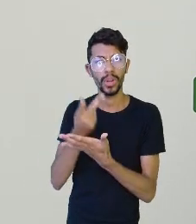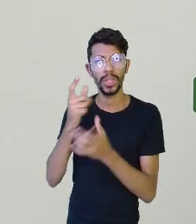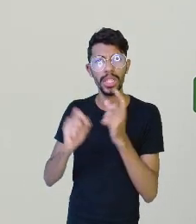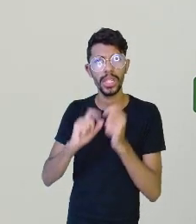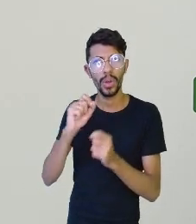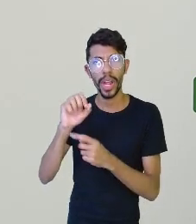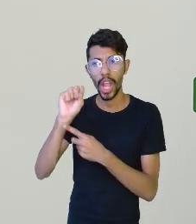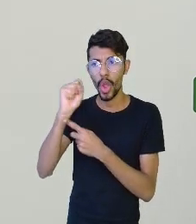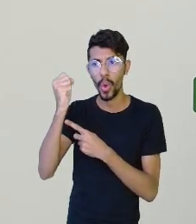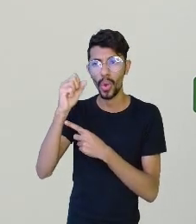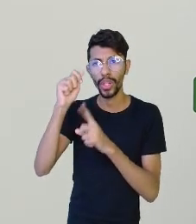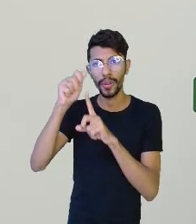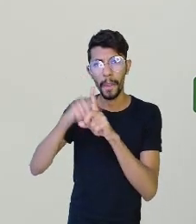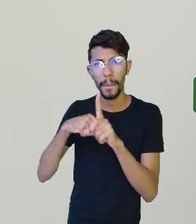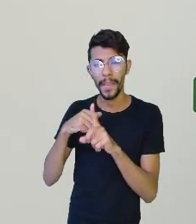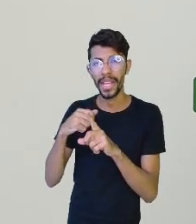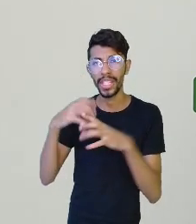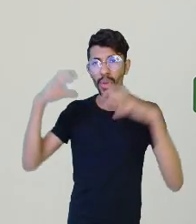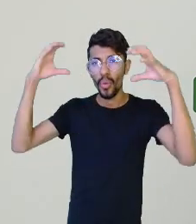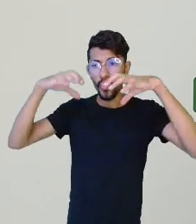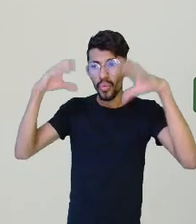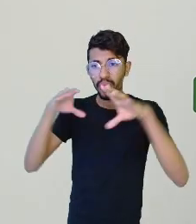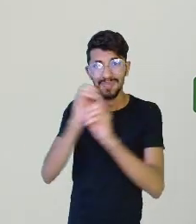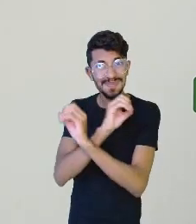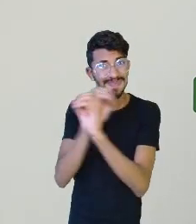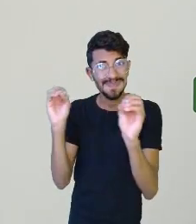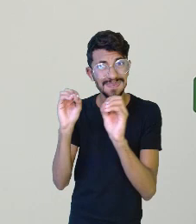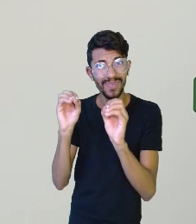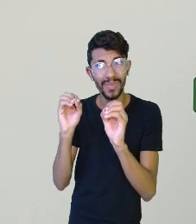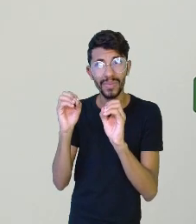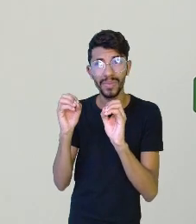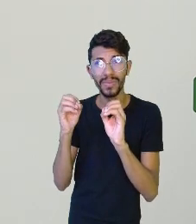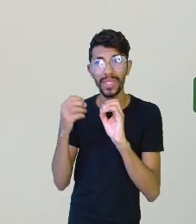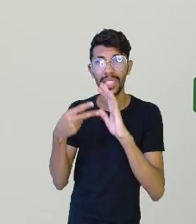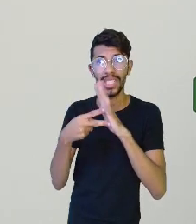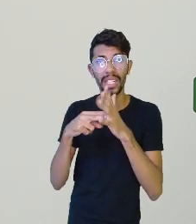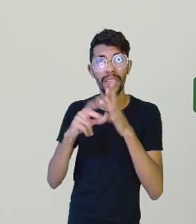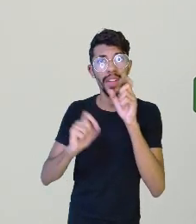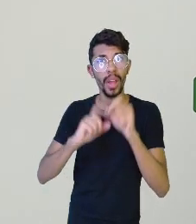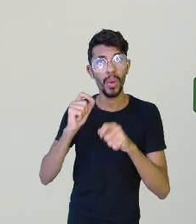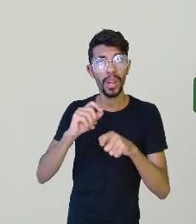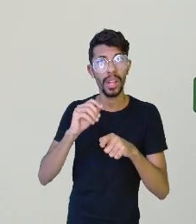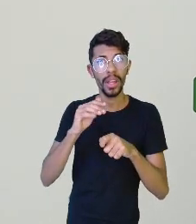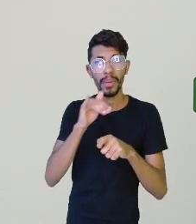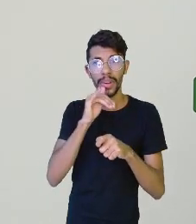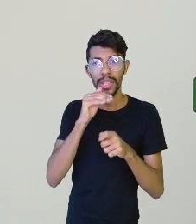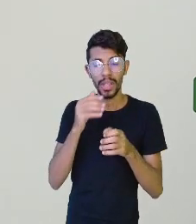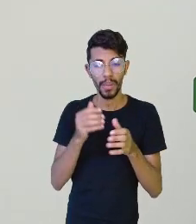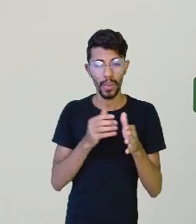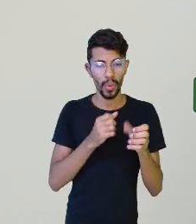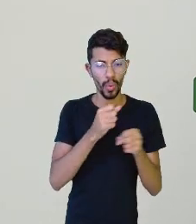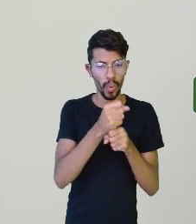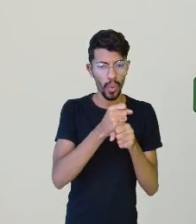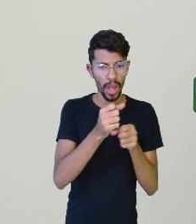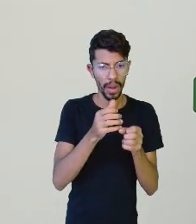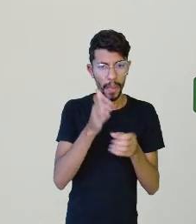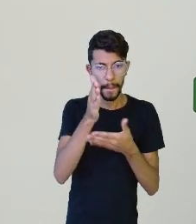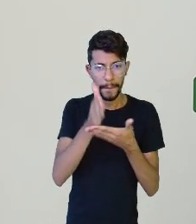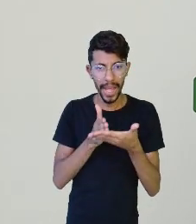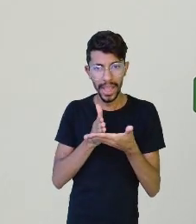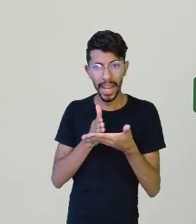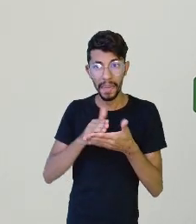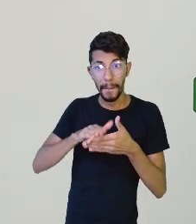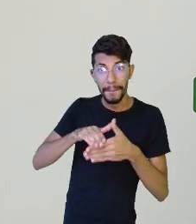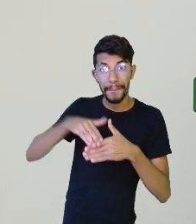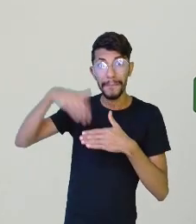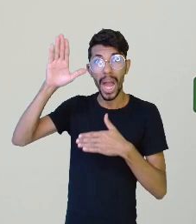8 meses sem chuva, gente, é mais da metade do ano sem a terra receber o que ela precisa, que